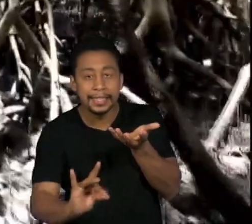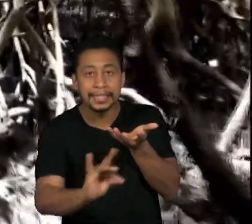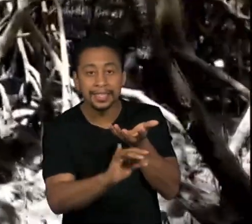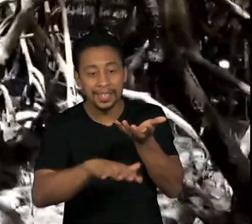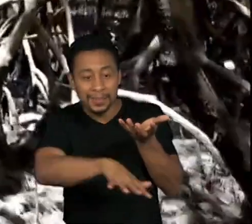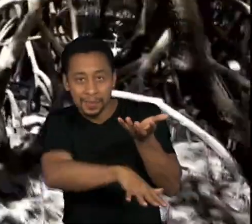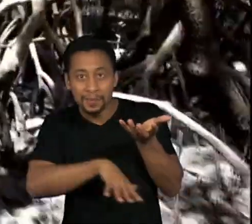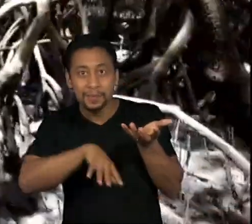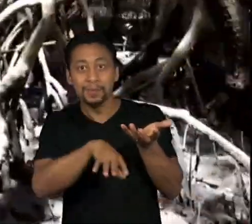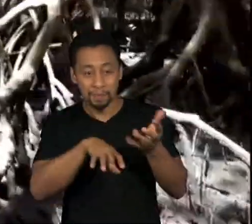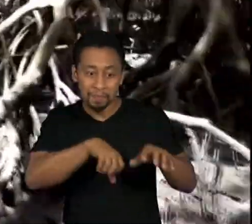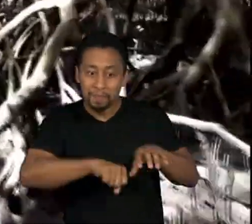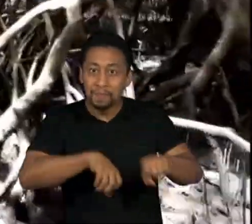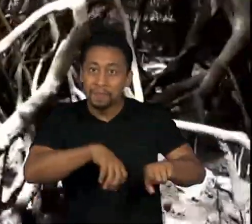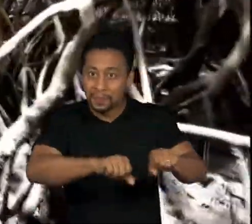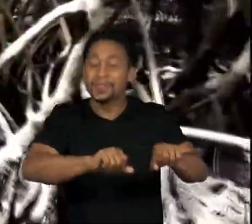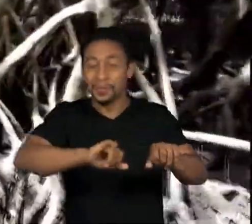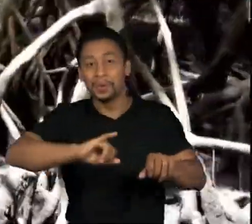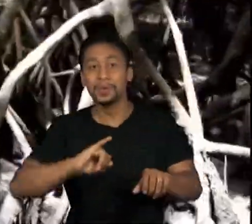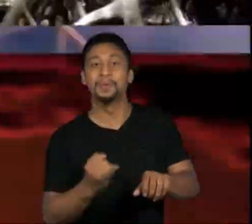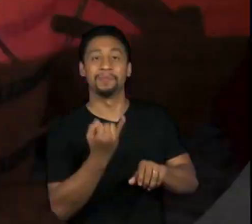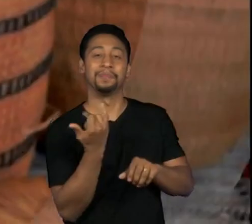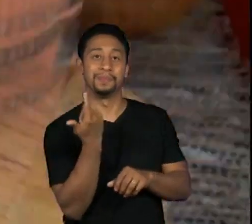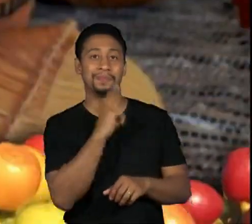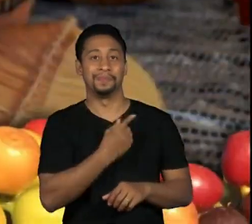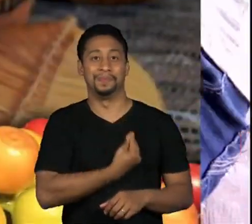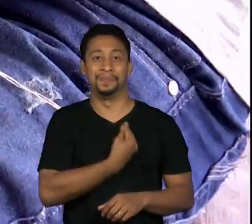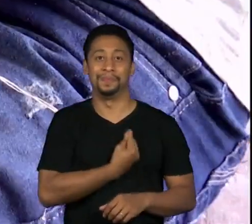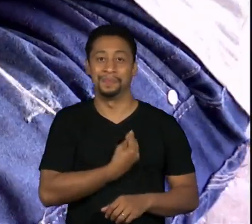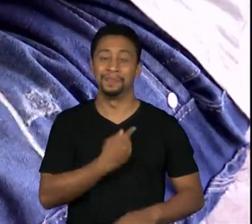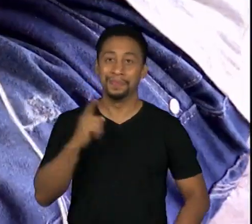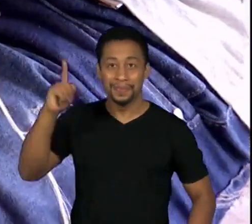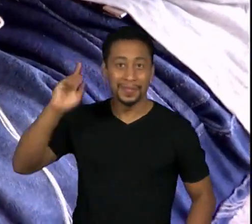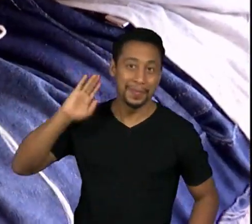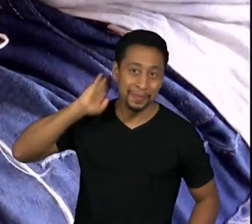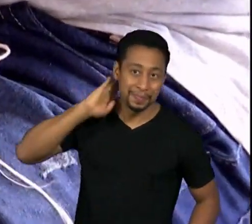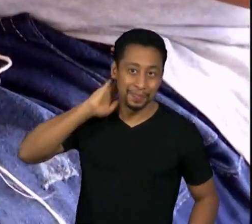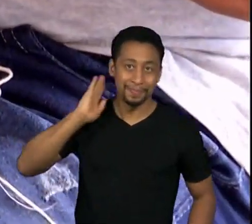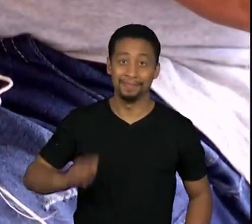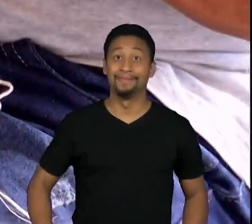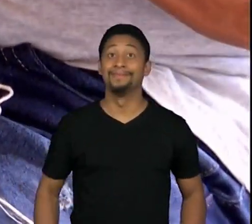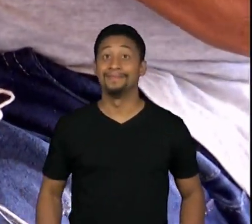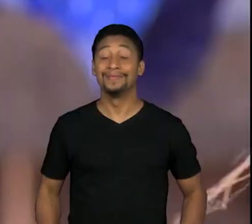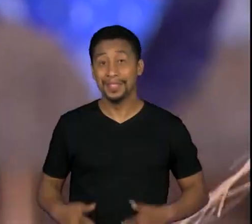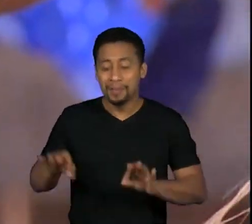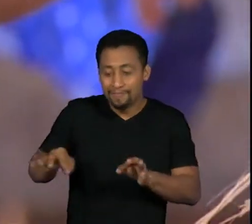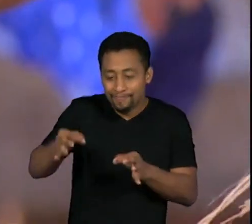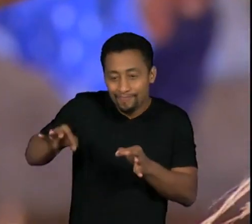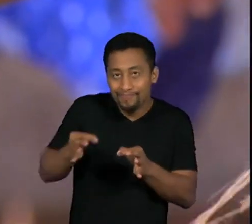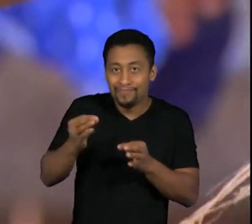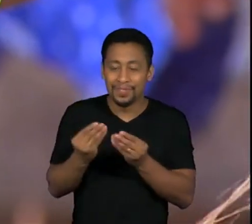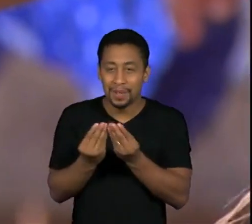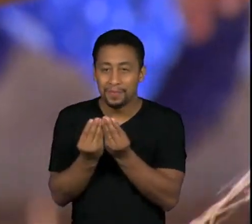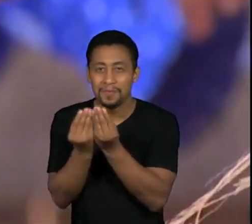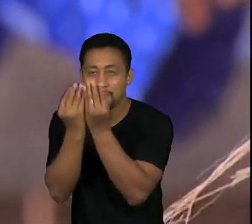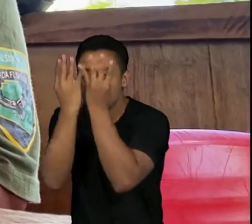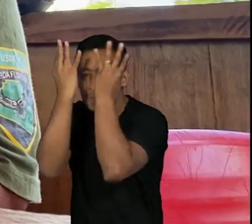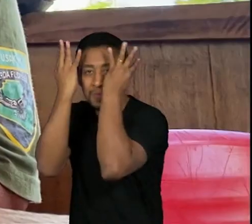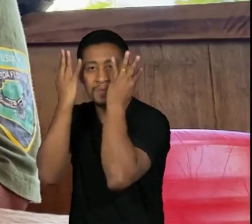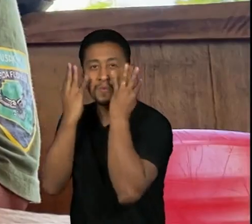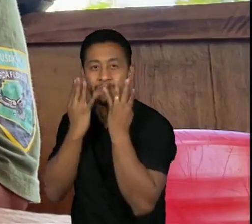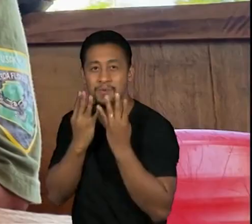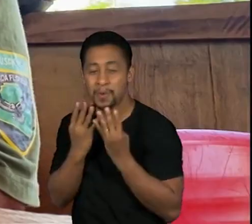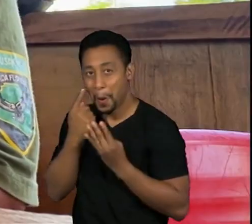maior faixa de manguezal do planeta no Pará. E a beleza da arte plumária do povo indígena Kaapor,